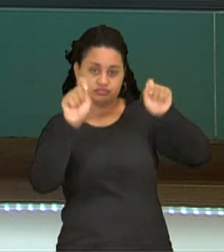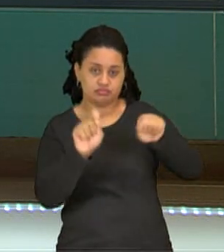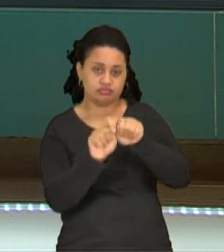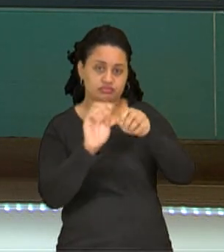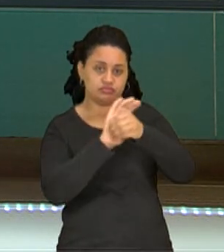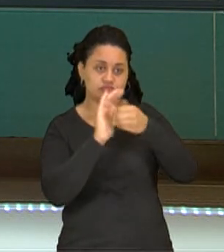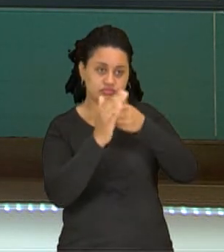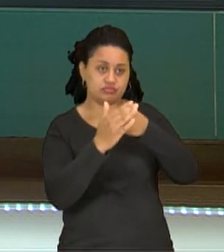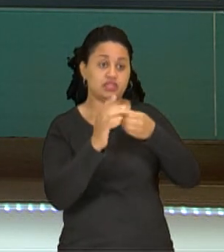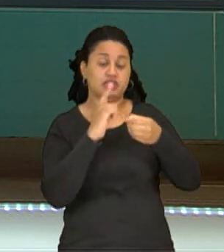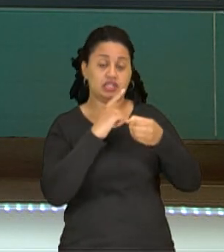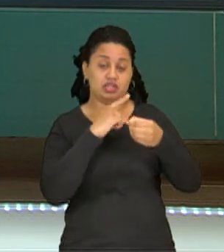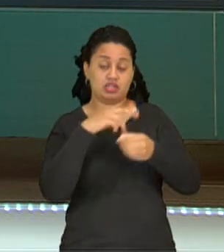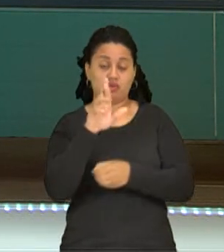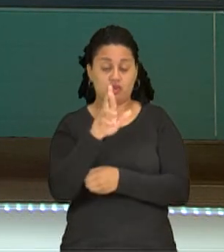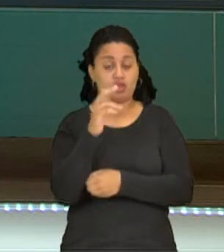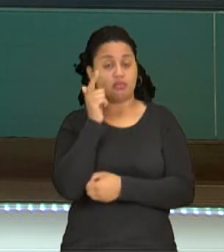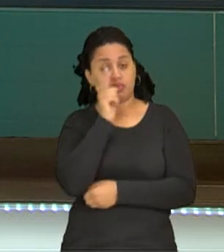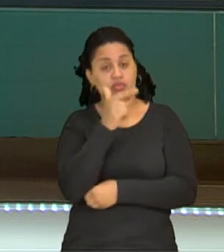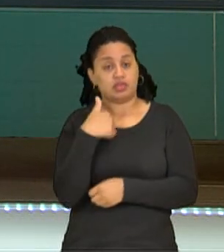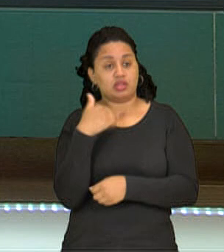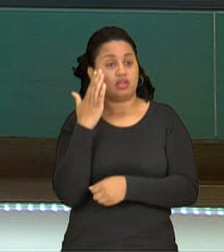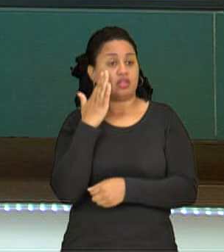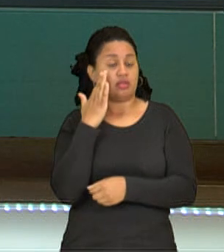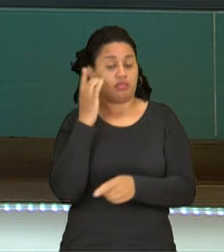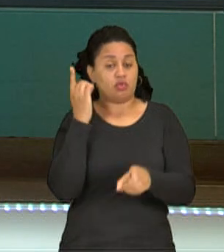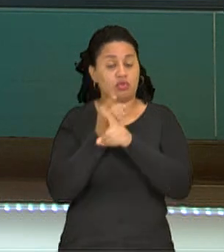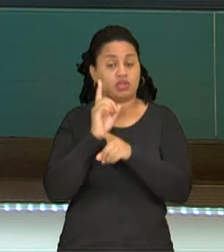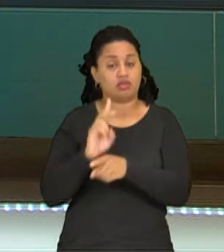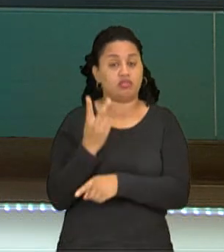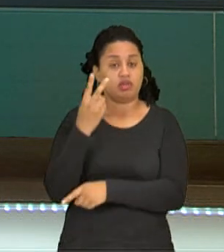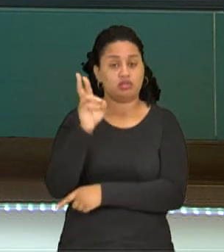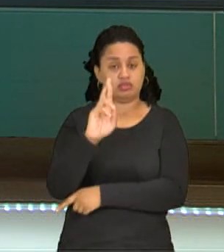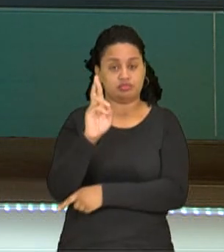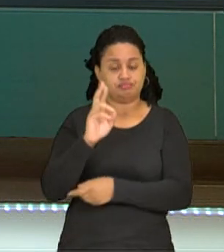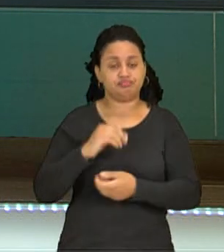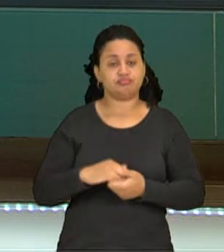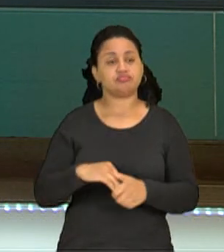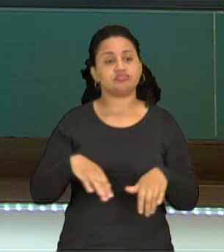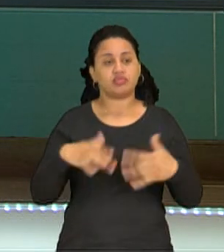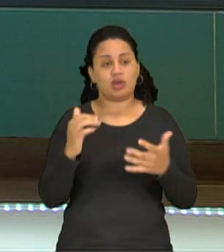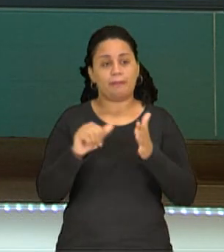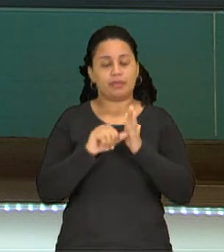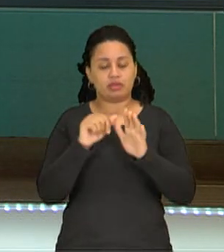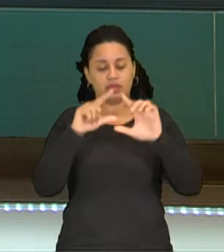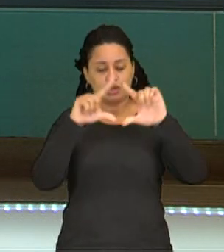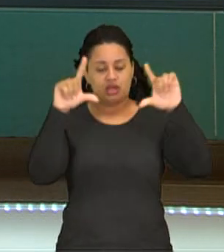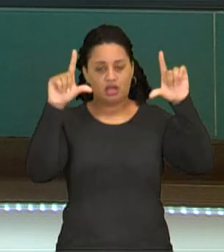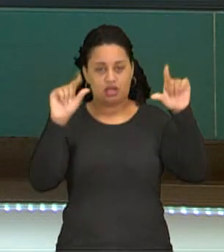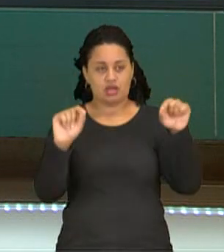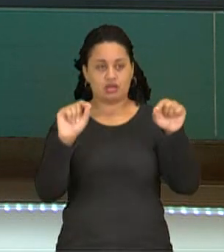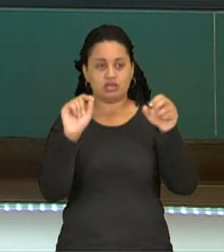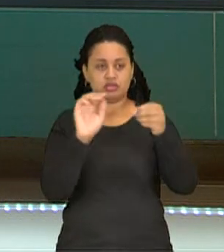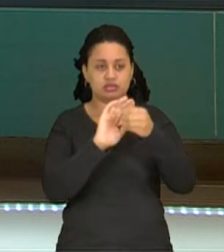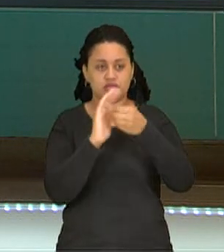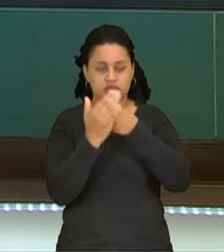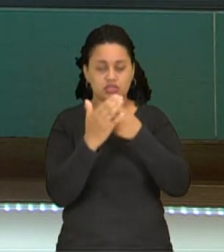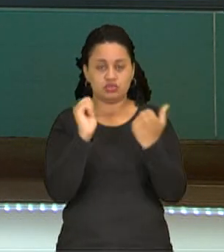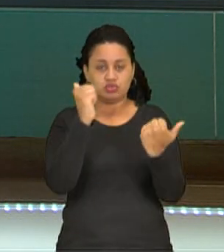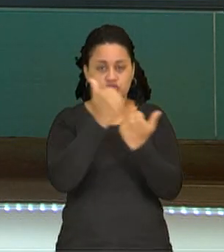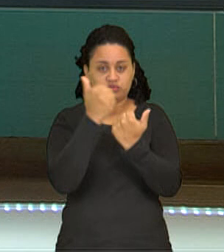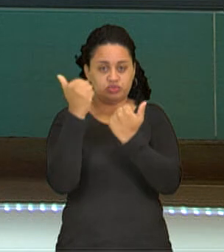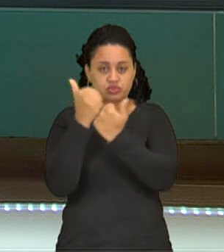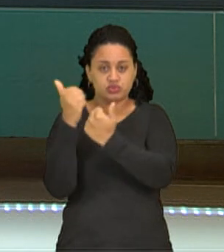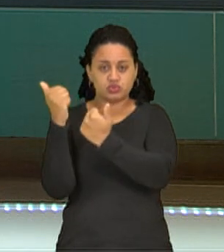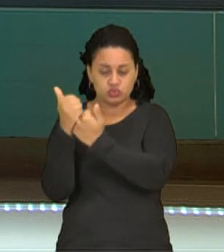possui o raio, para a gente poder calcular qual é o valor dela, tá ok? Então, portanto, substituindo a área lateral